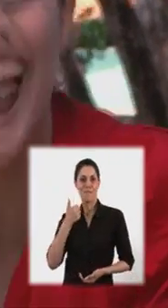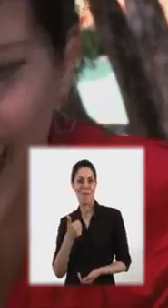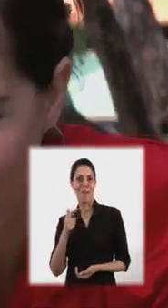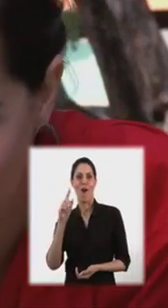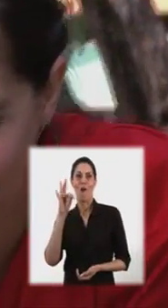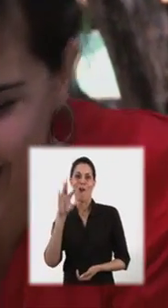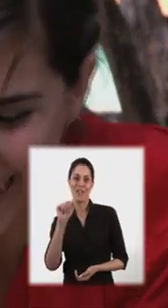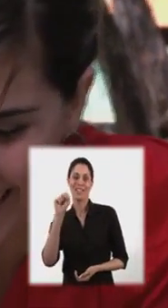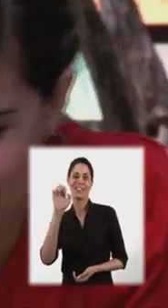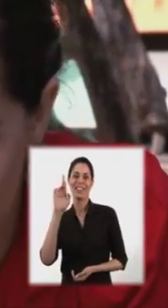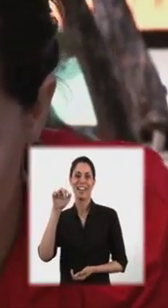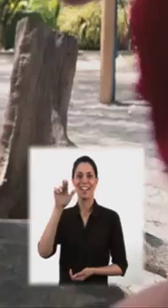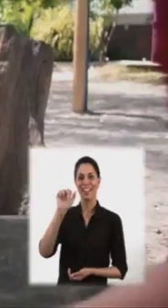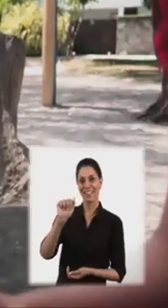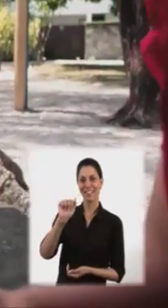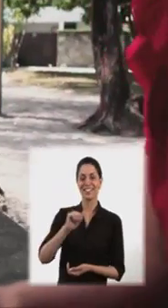O poeta